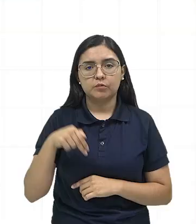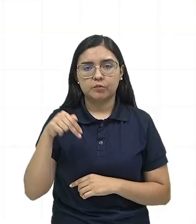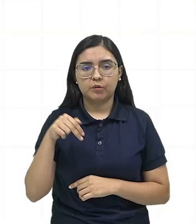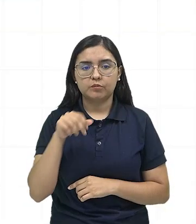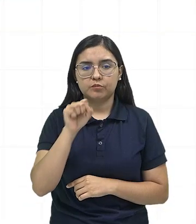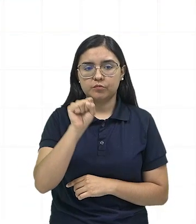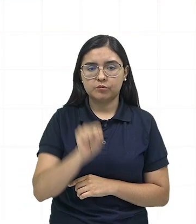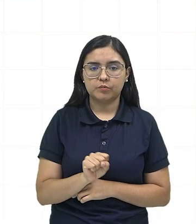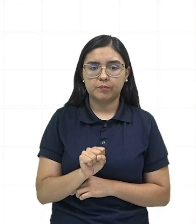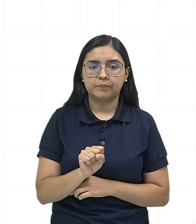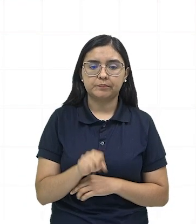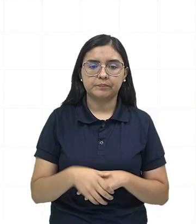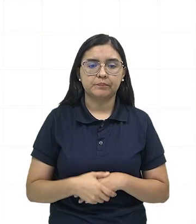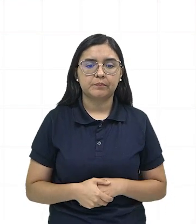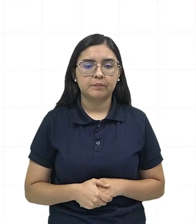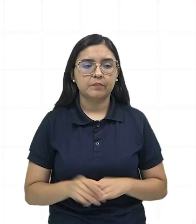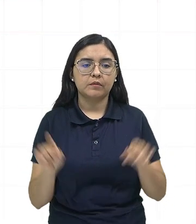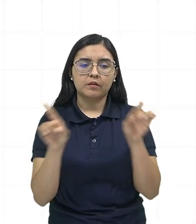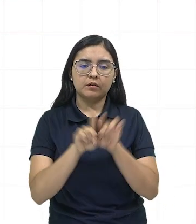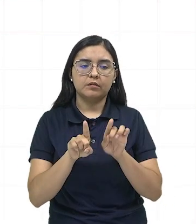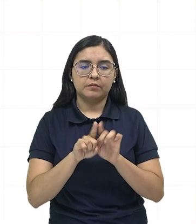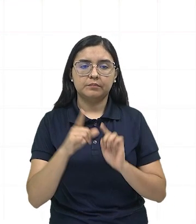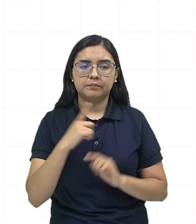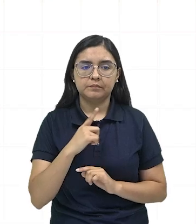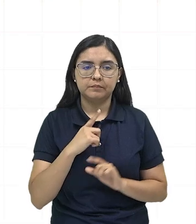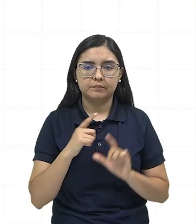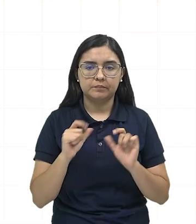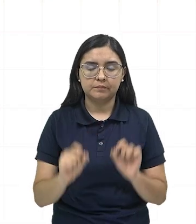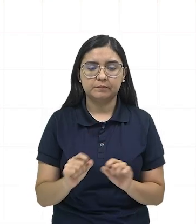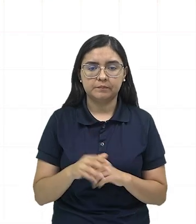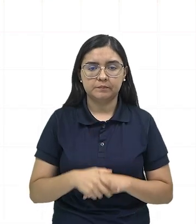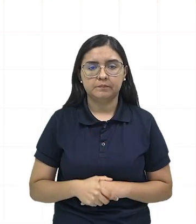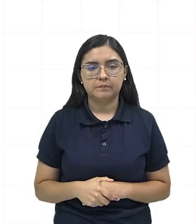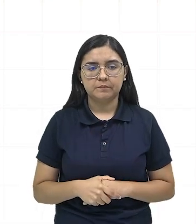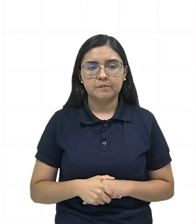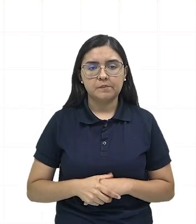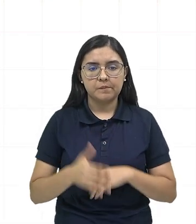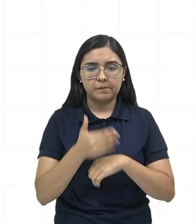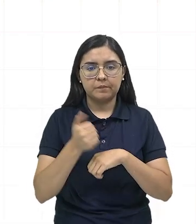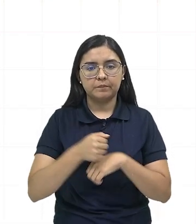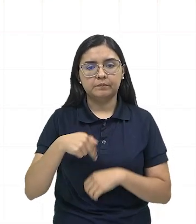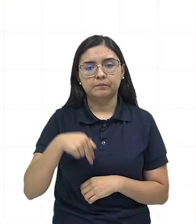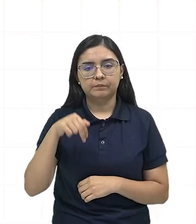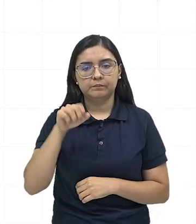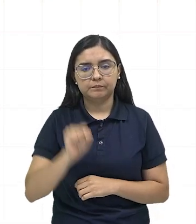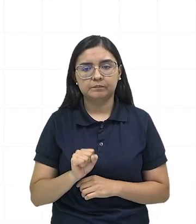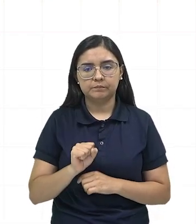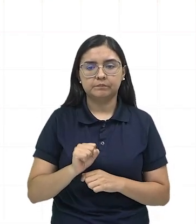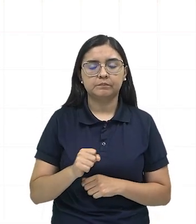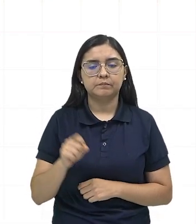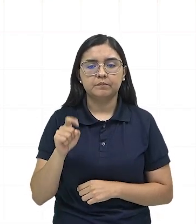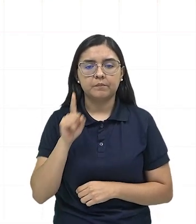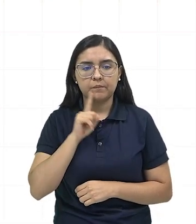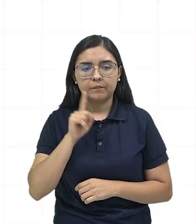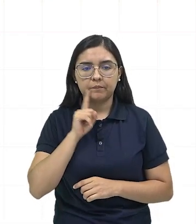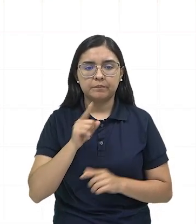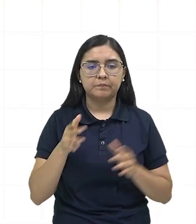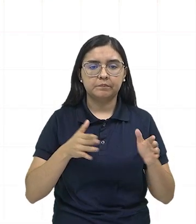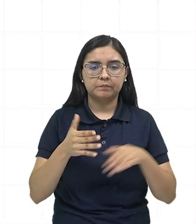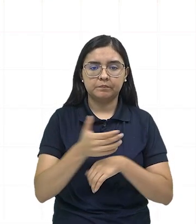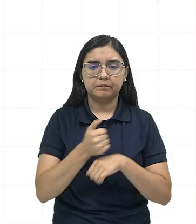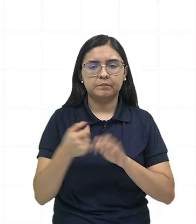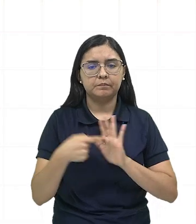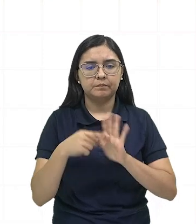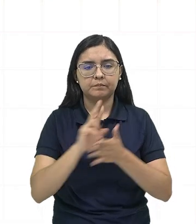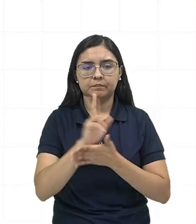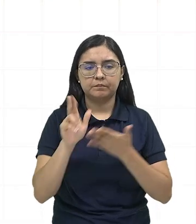sul. Temos, então, as colônias do norte e do sul nos Estados Unidos, durante o período colonial, apresentando aí,